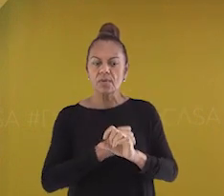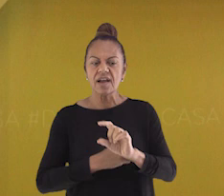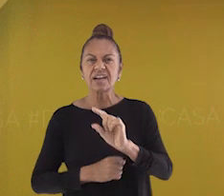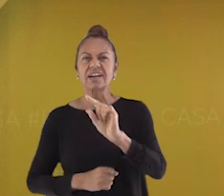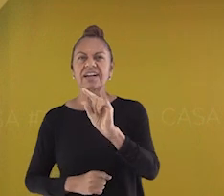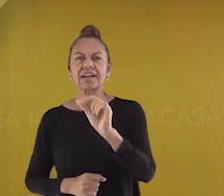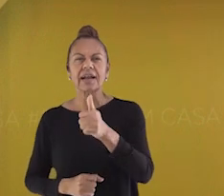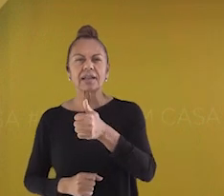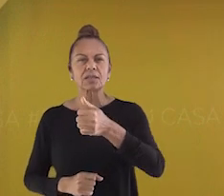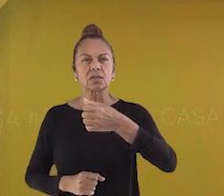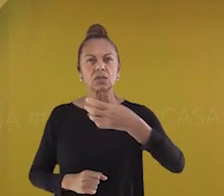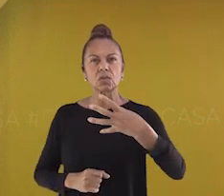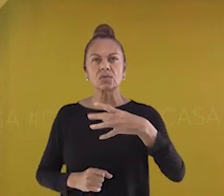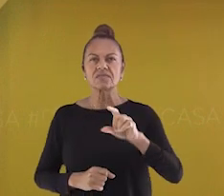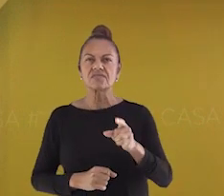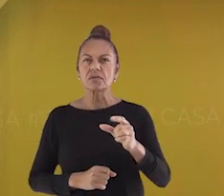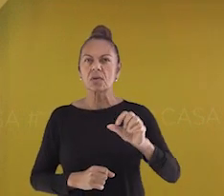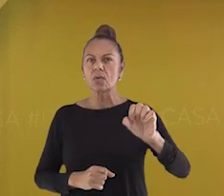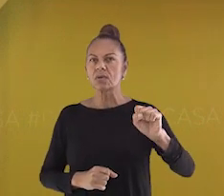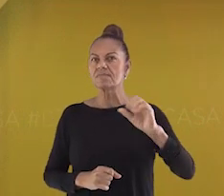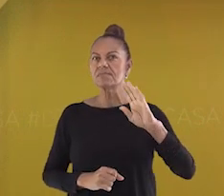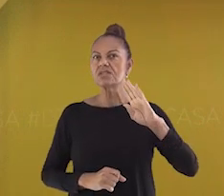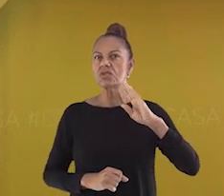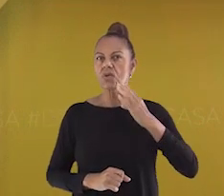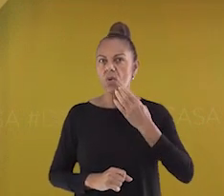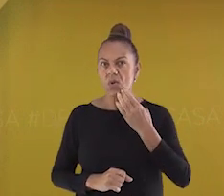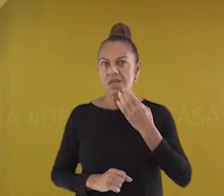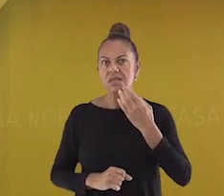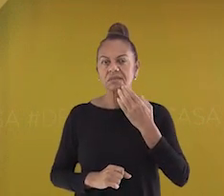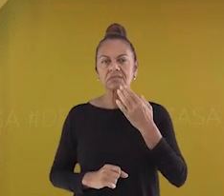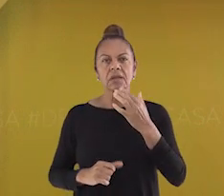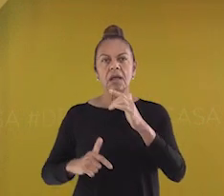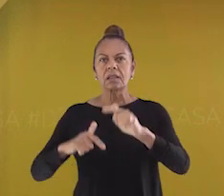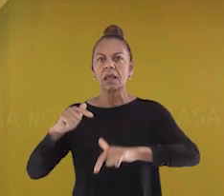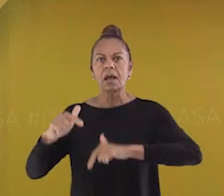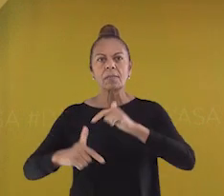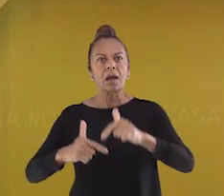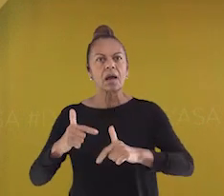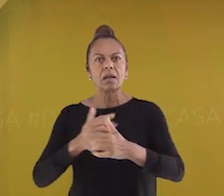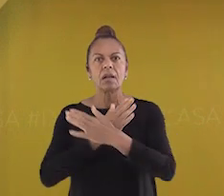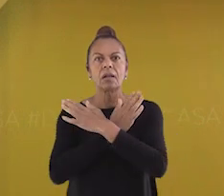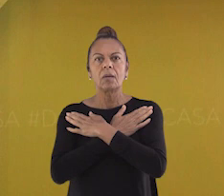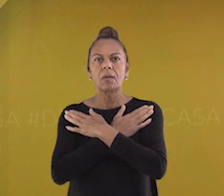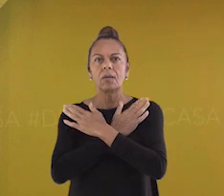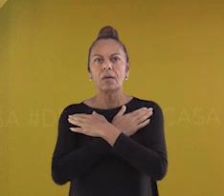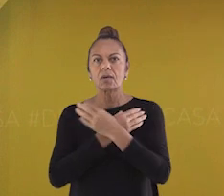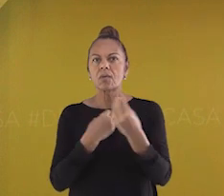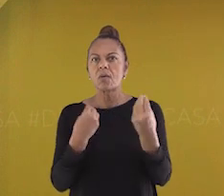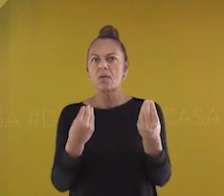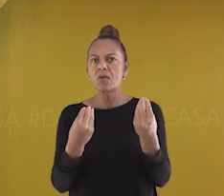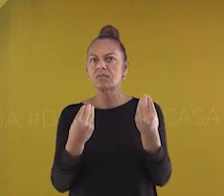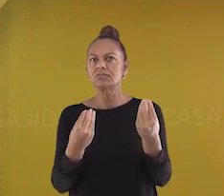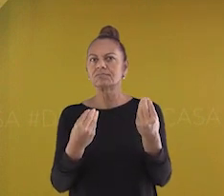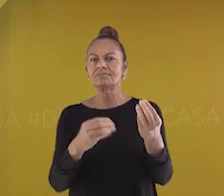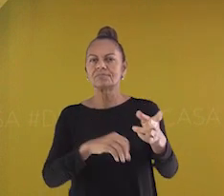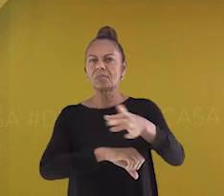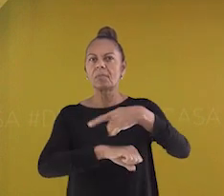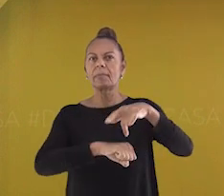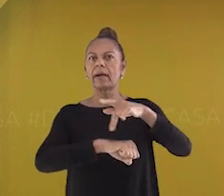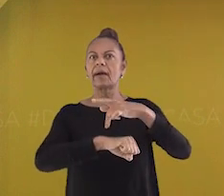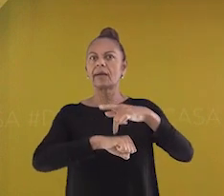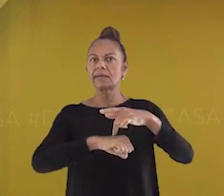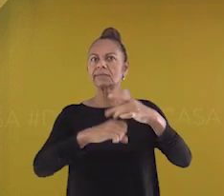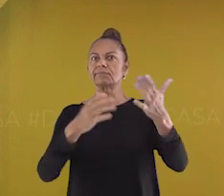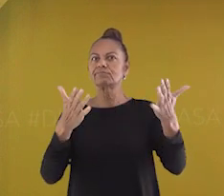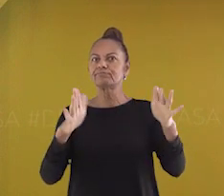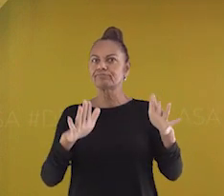por um mês que seja. É um grande abalo na economia de qualquer país, certo? A